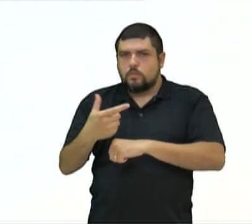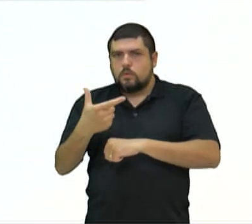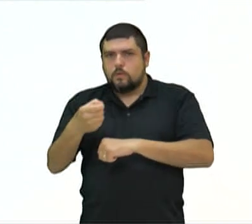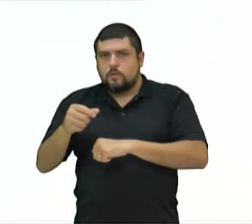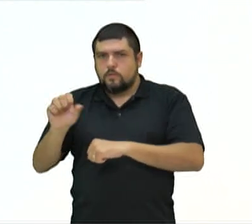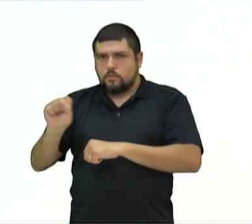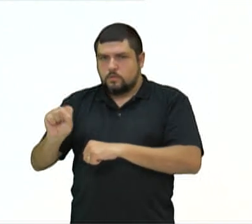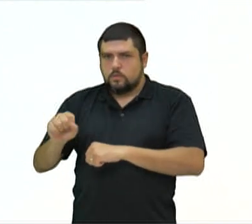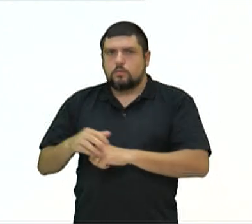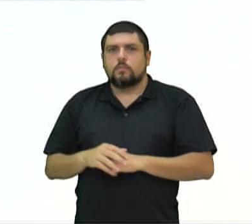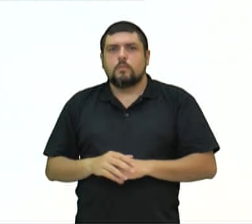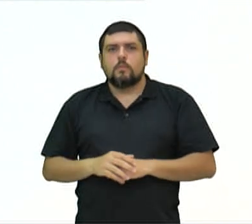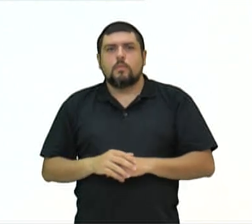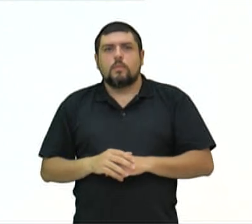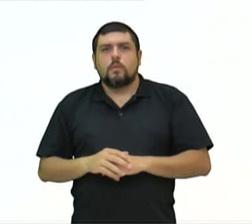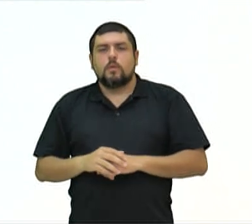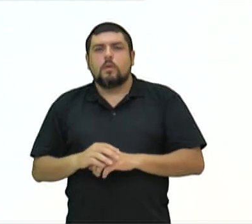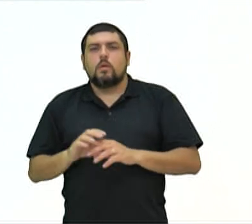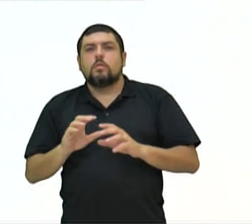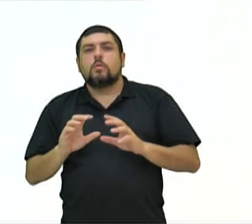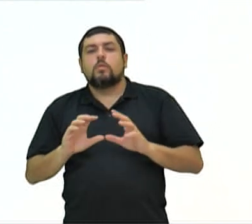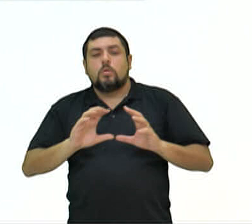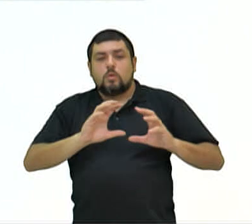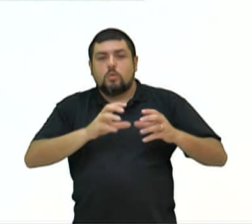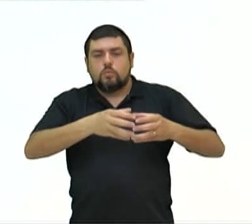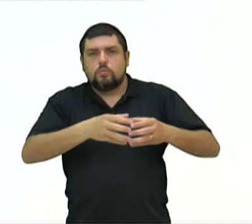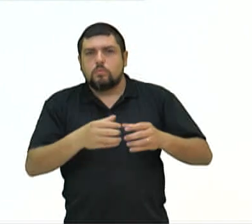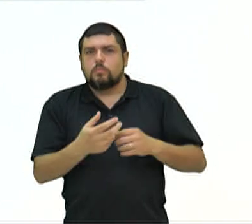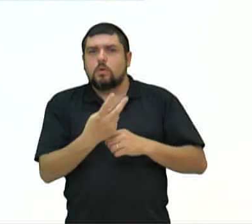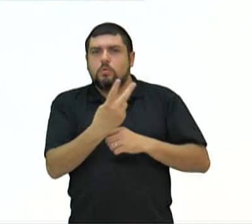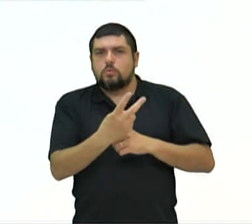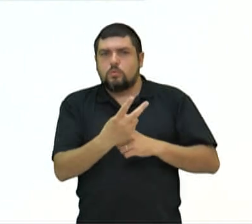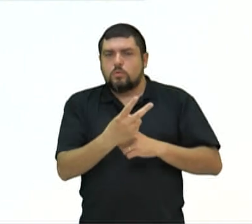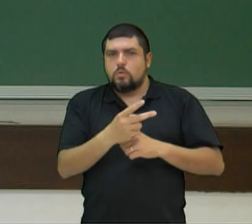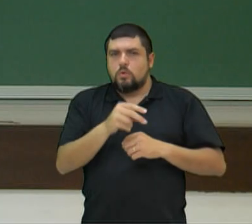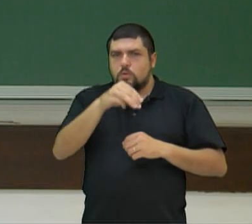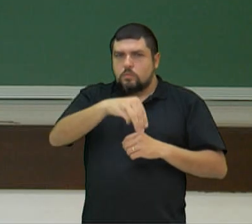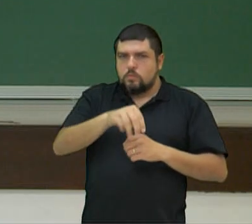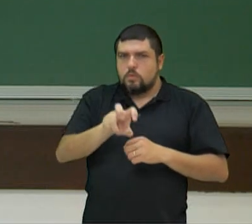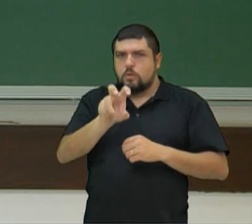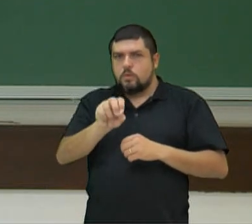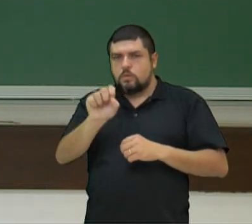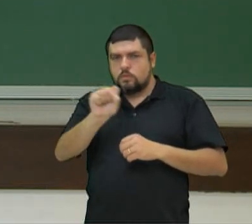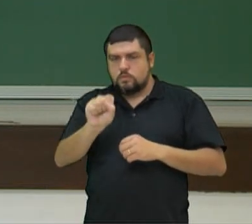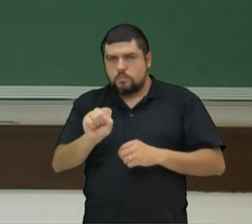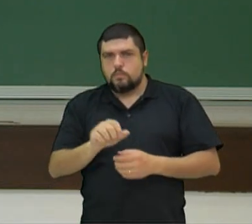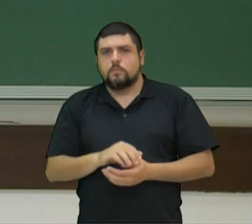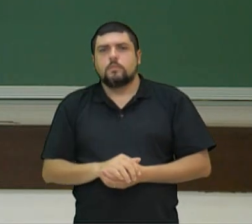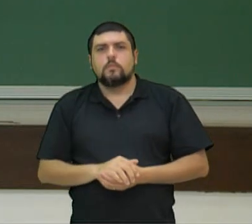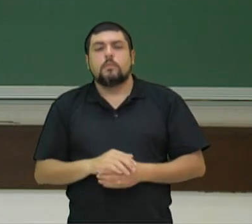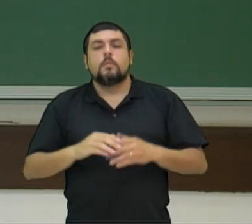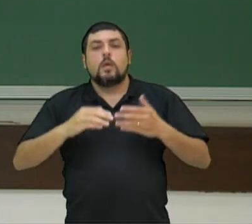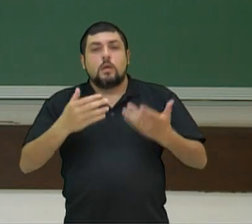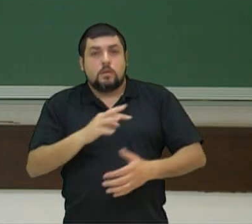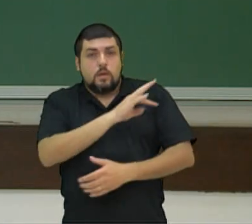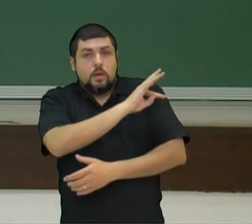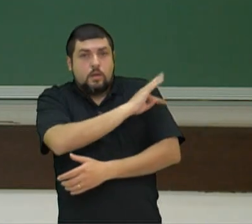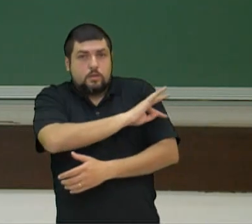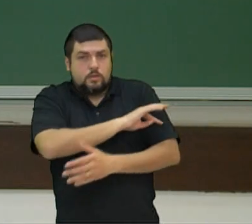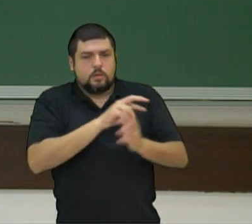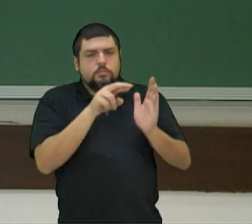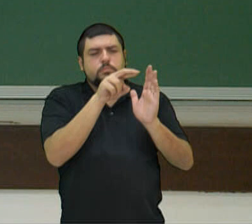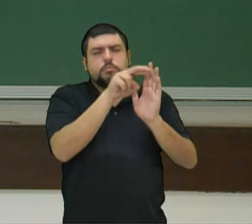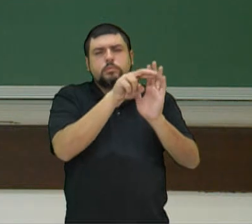tempo para as equipes é de 2 minutos e 50 segundos. Então, nessa rotina técnica, os